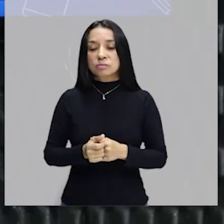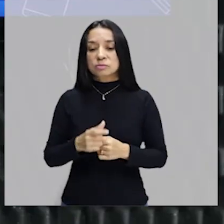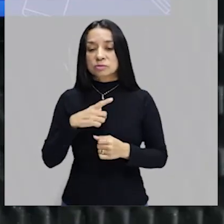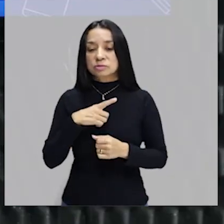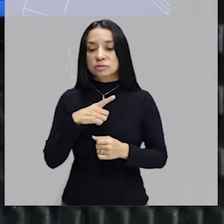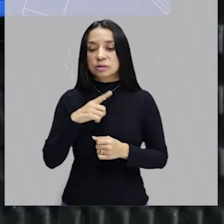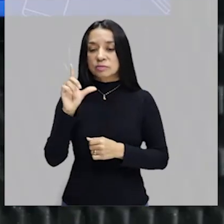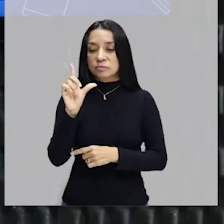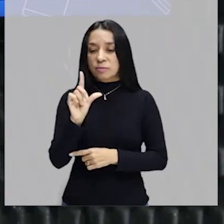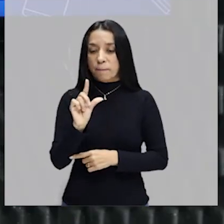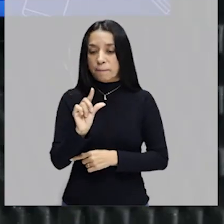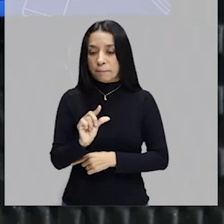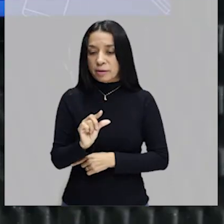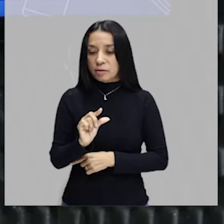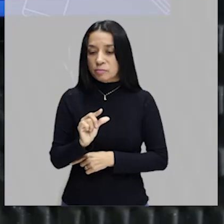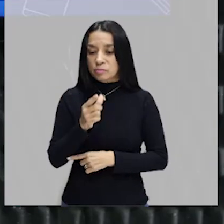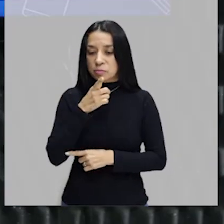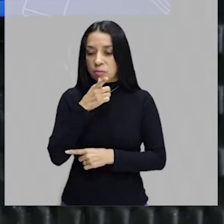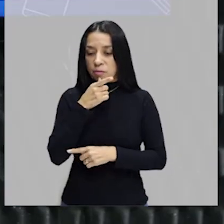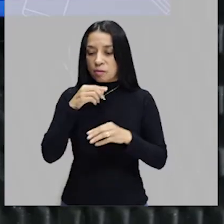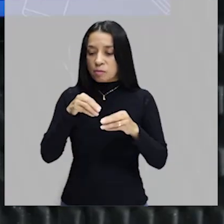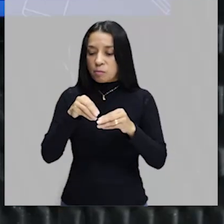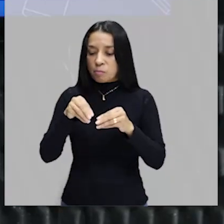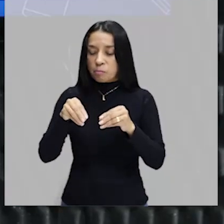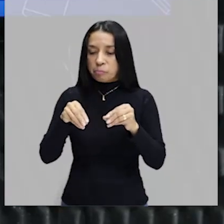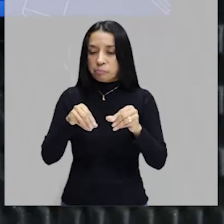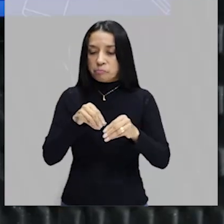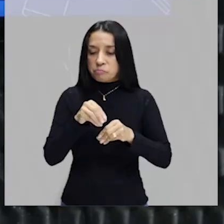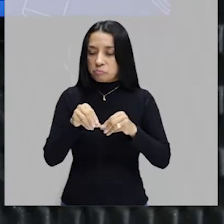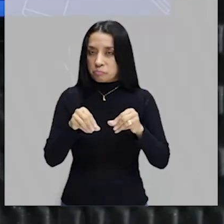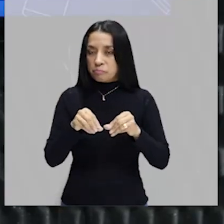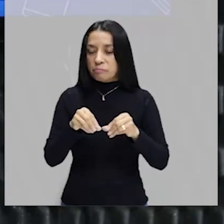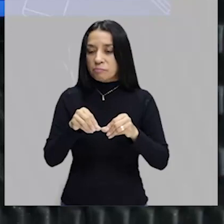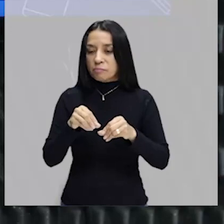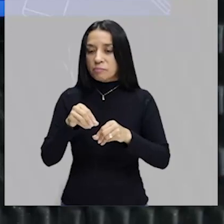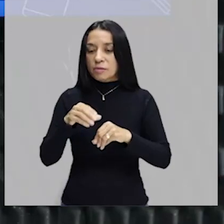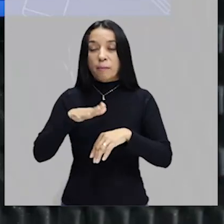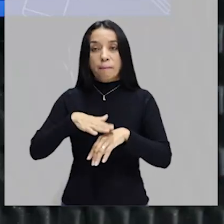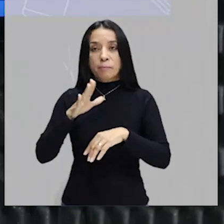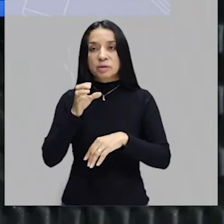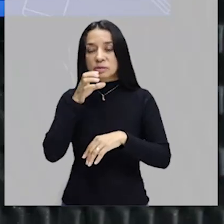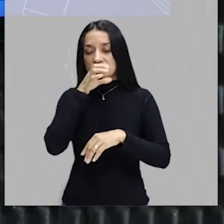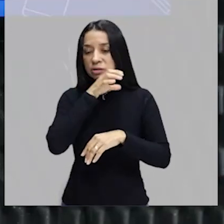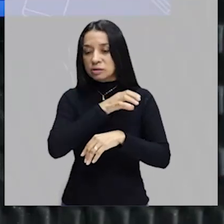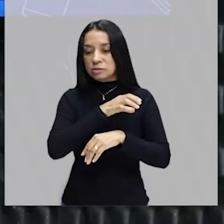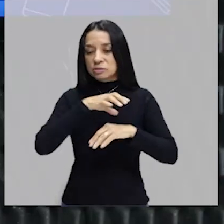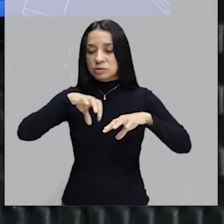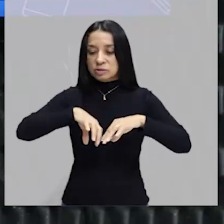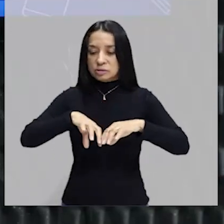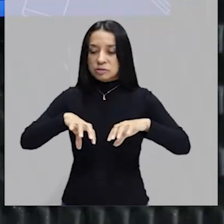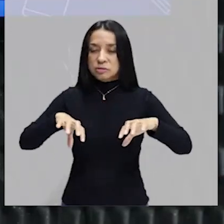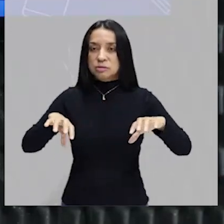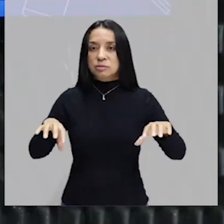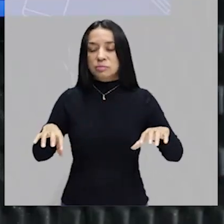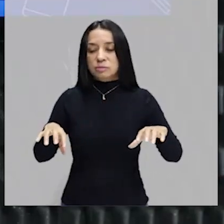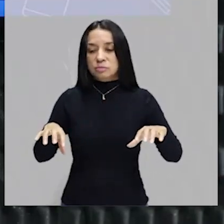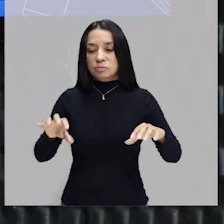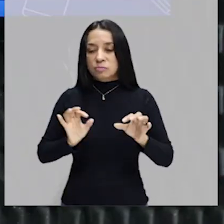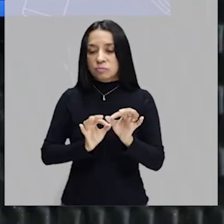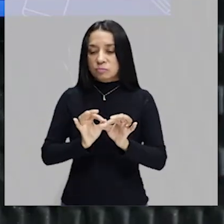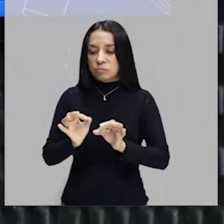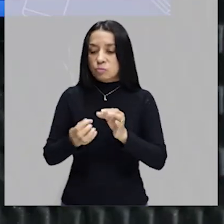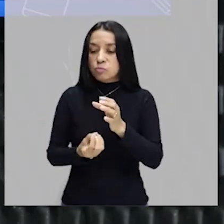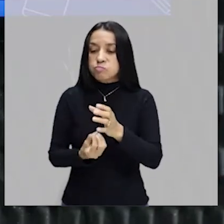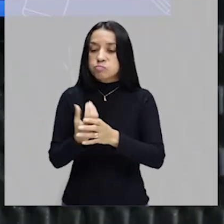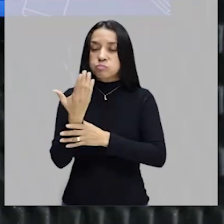teve menos umidade, tá? Um ambiente mais quente. E aí separou, formou um novo